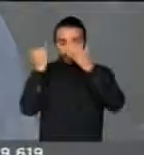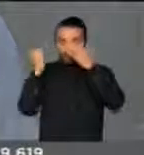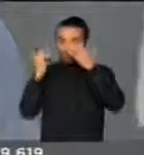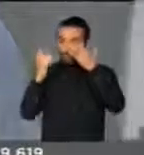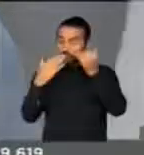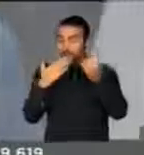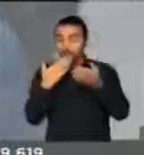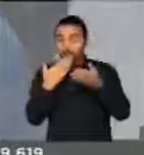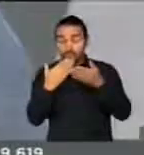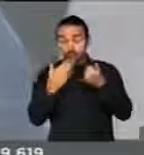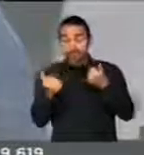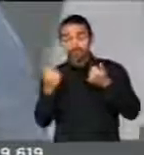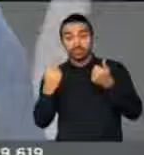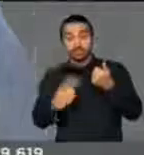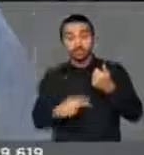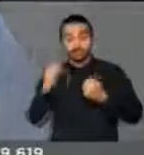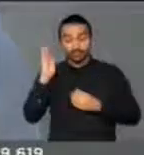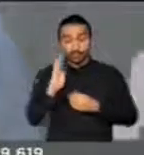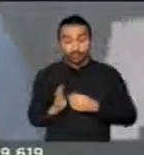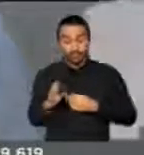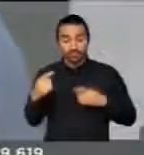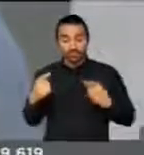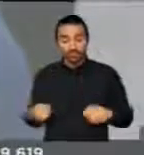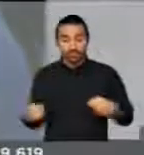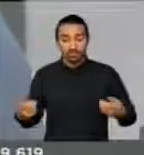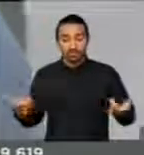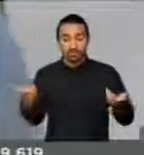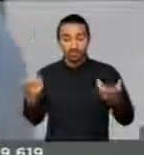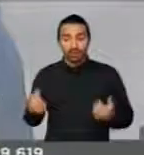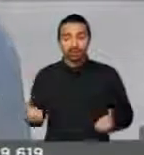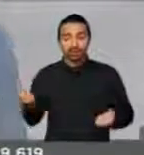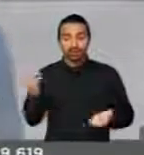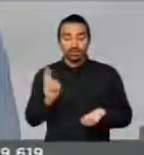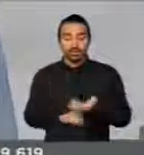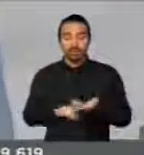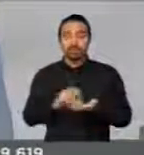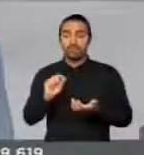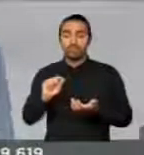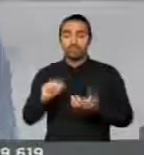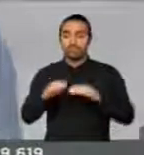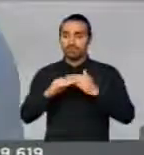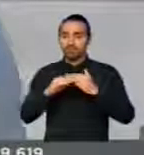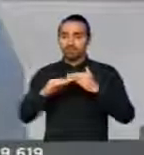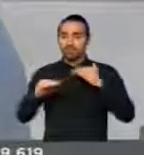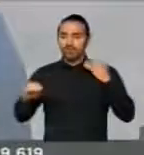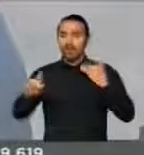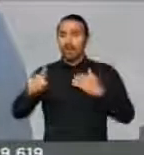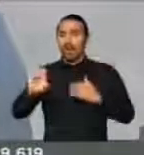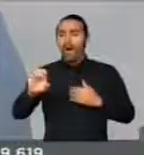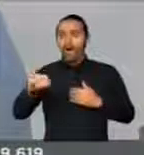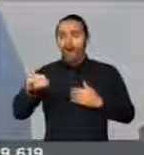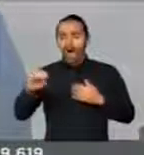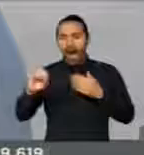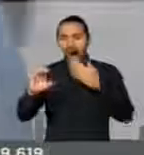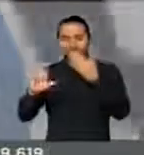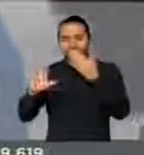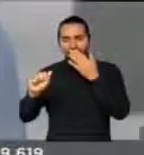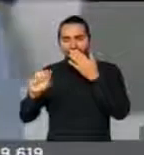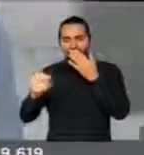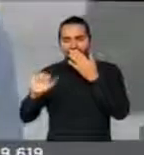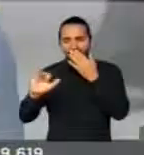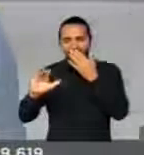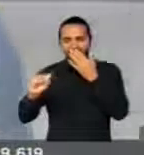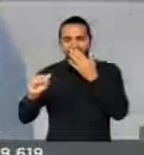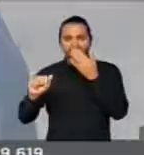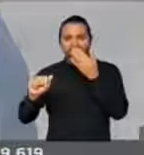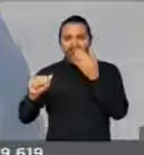solicitando que aqui no Brasil, o Brasil assumisse o seu caráter de estabilidade democrática constitucional. Por